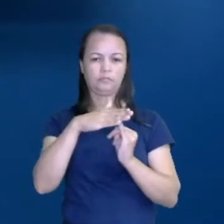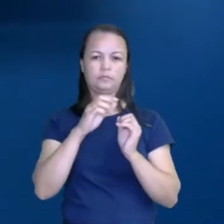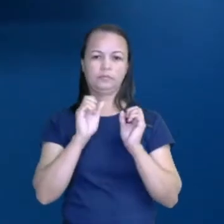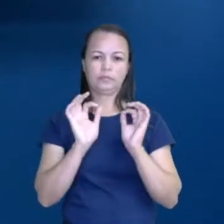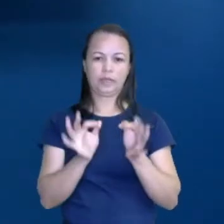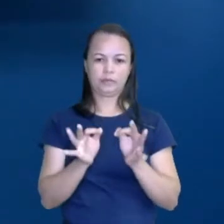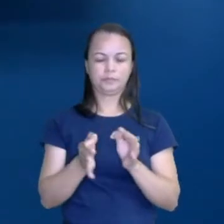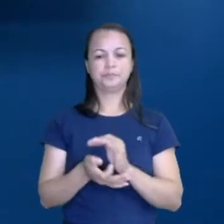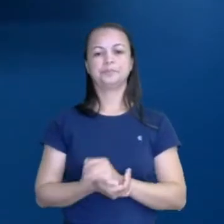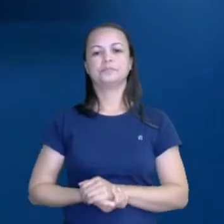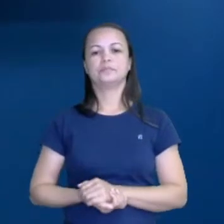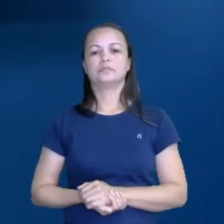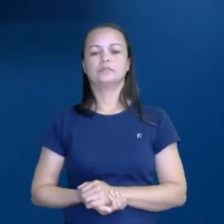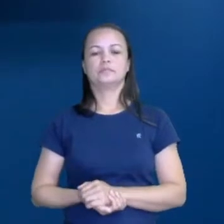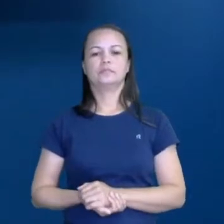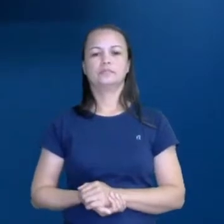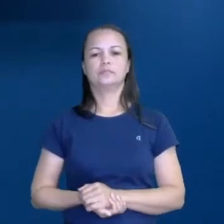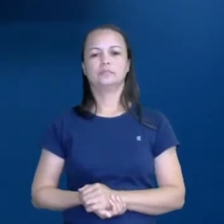certo?